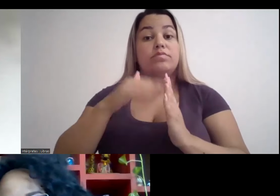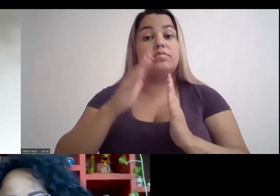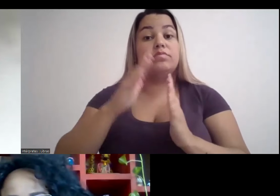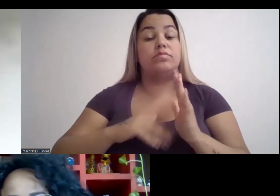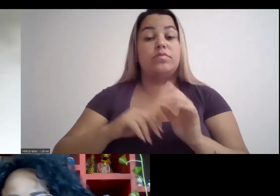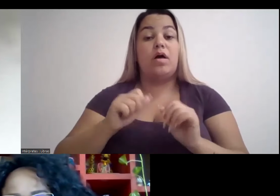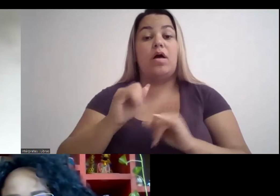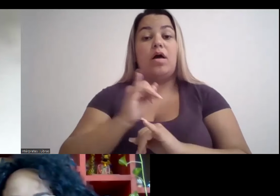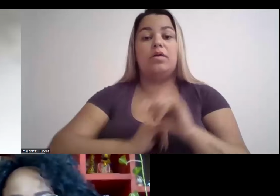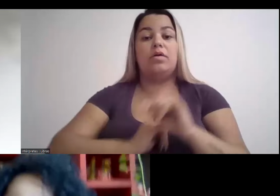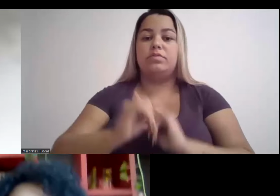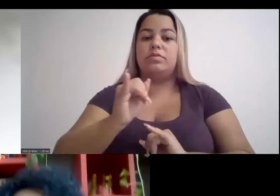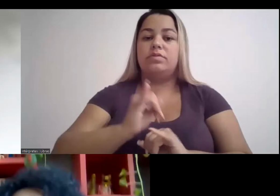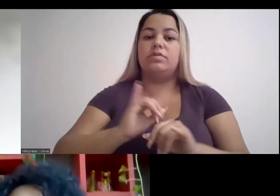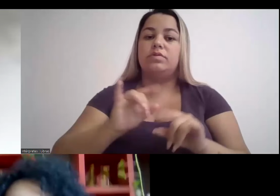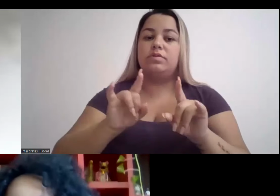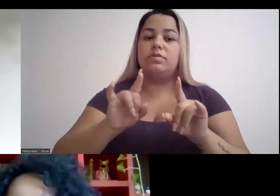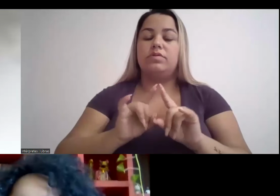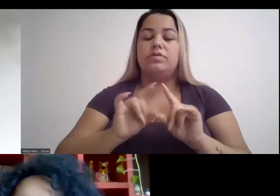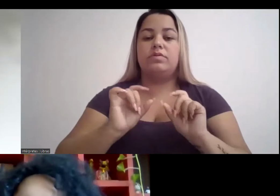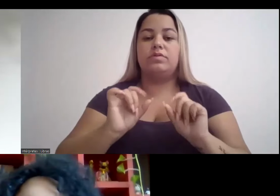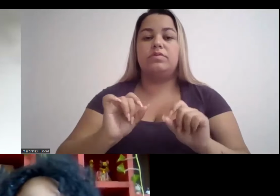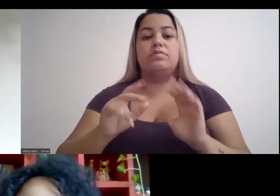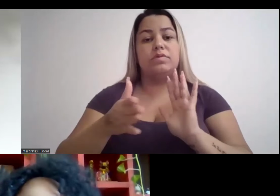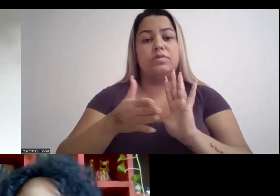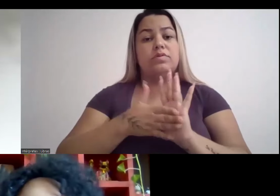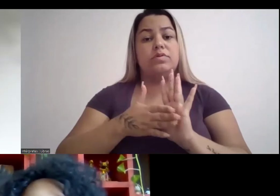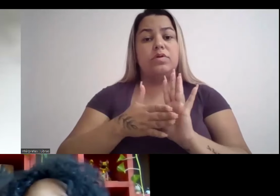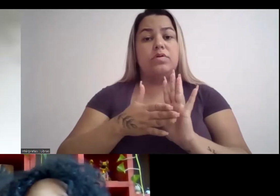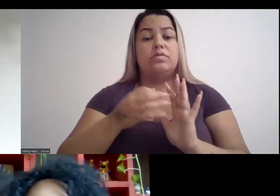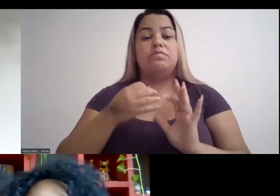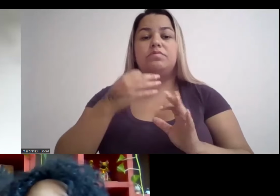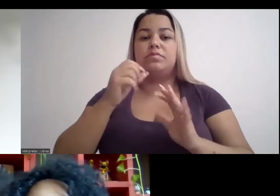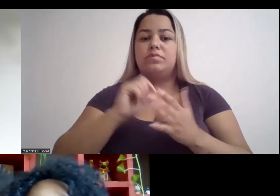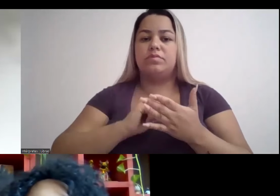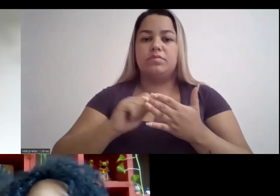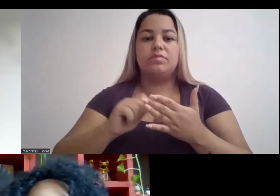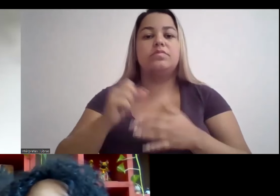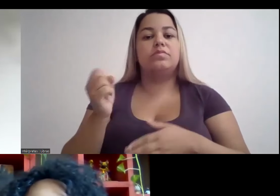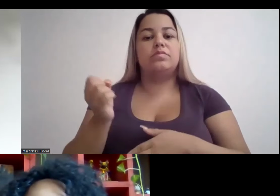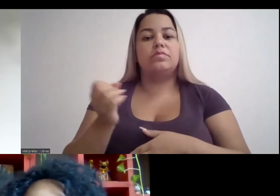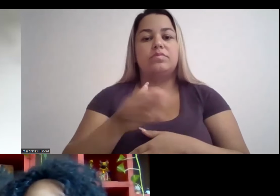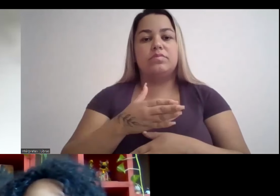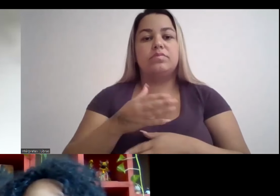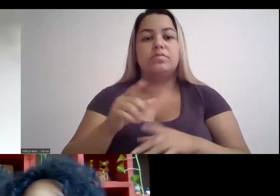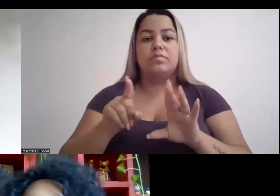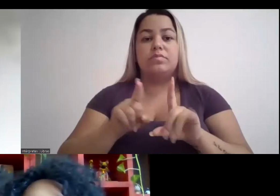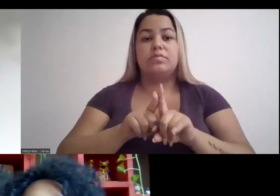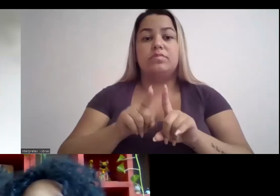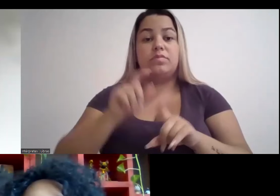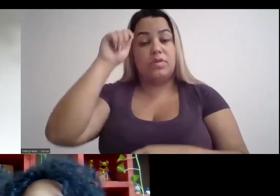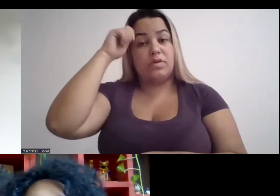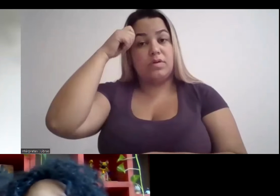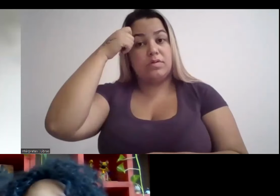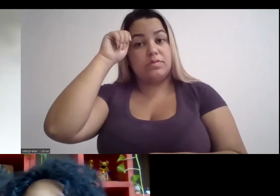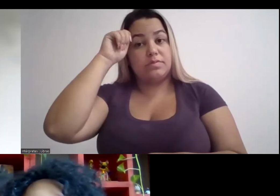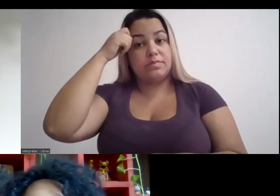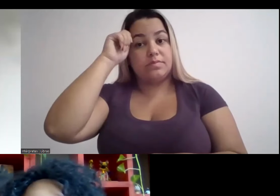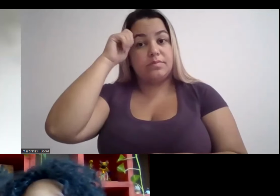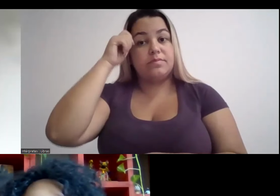como formas de expressão do seu propósito de escrever novas narrativas de protagonismo negro, com ênfase